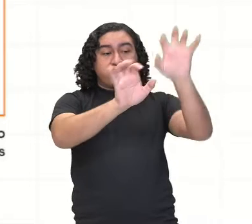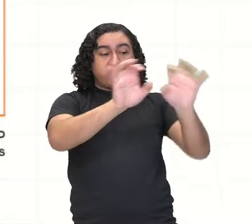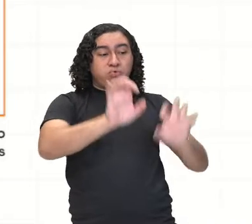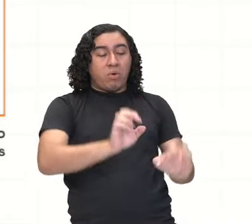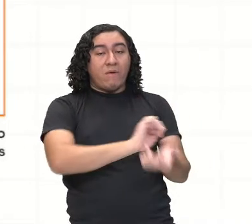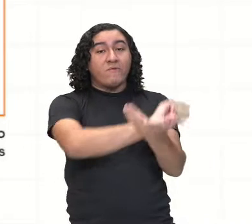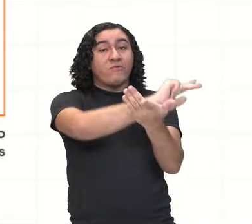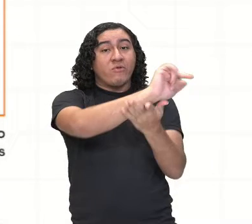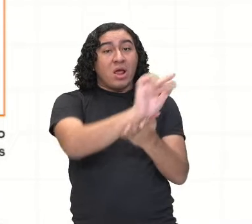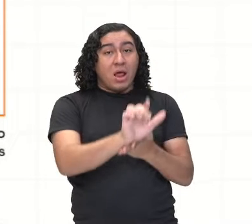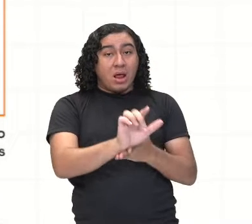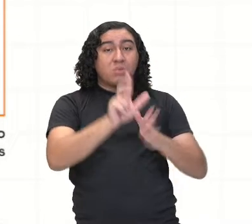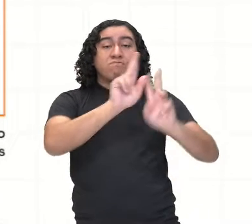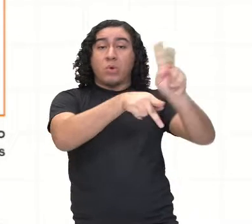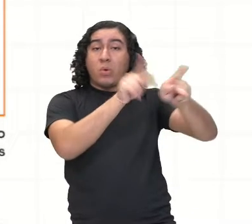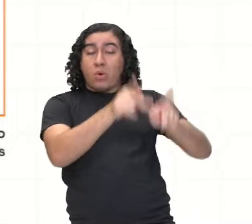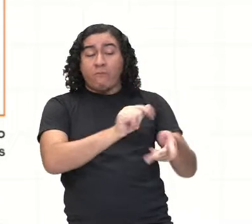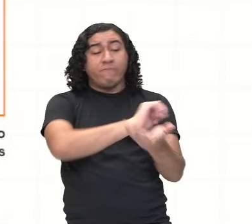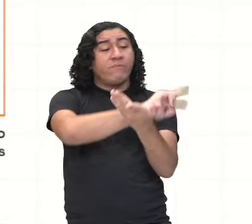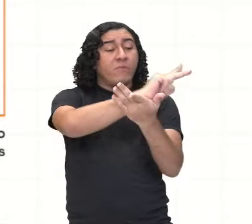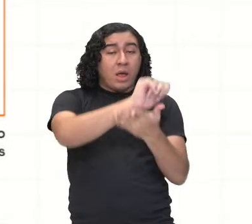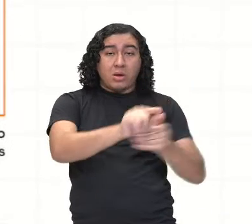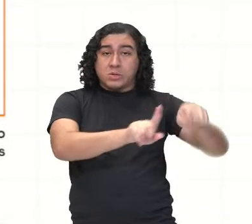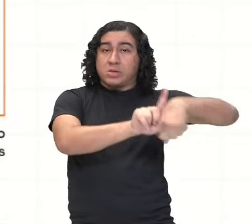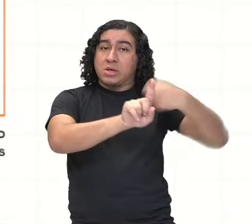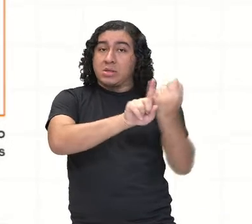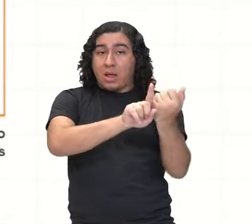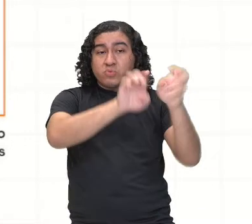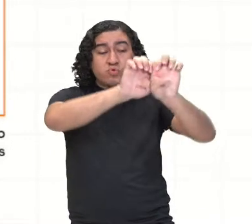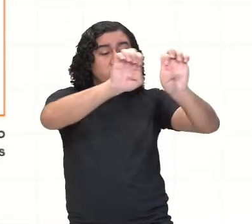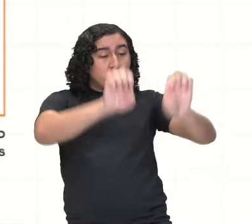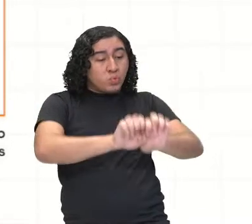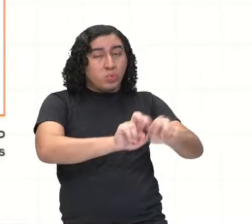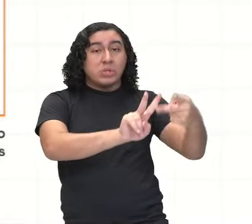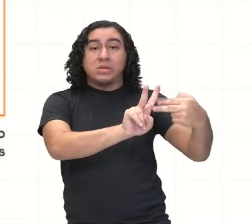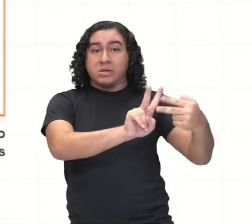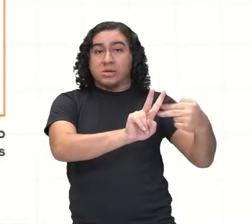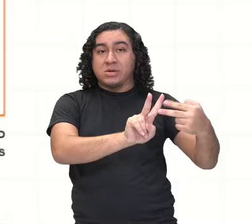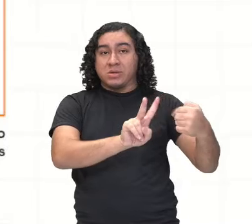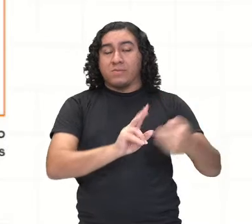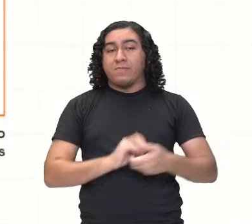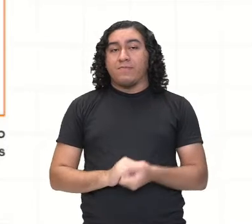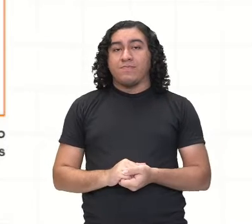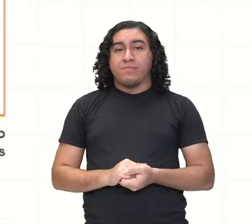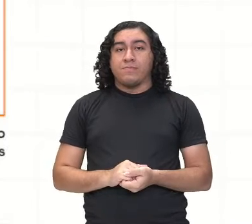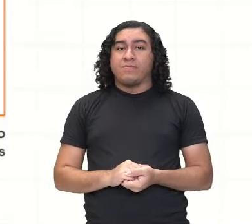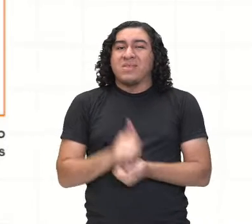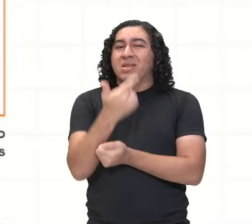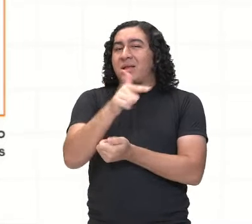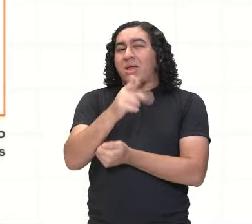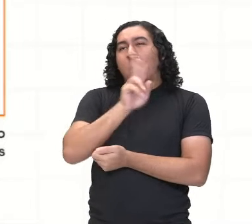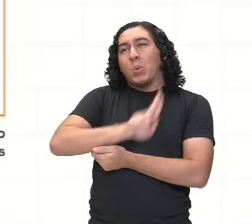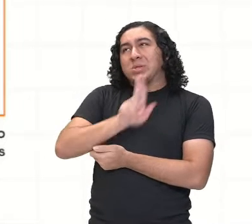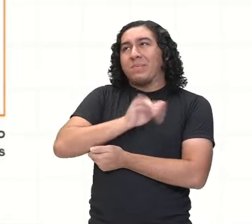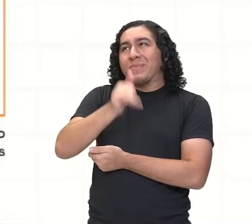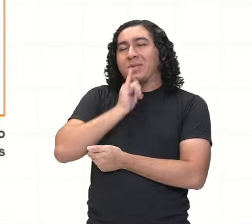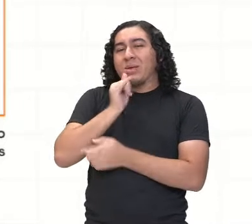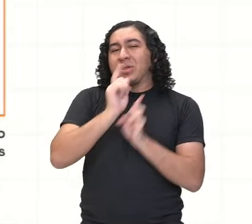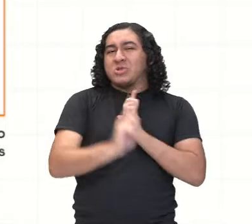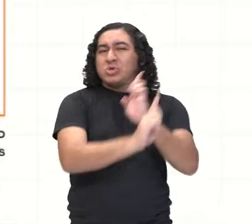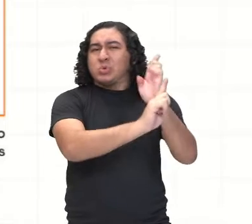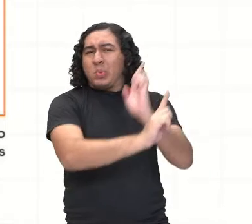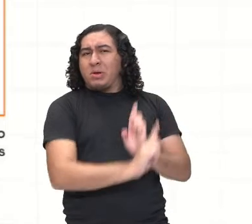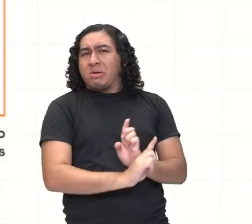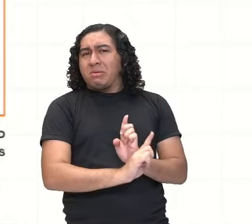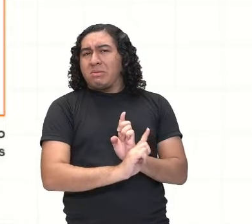diferentes civilizações, em diferentes sociedades indígenas. Então, a gente não utiliza esse termo descobrimento.